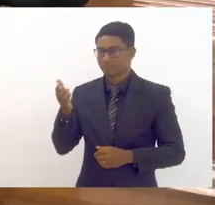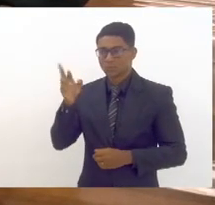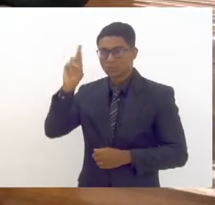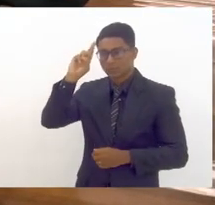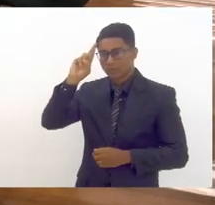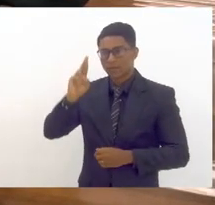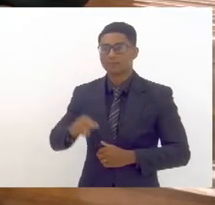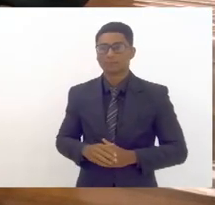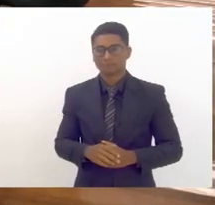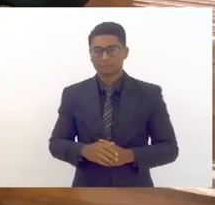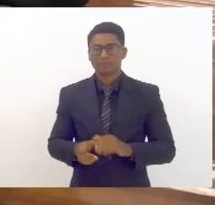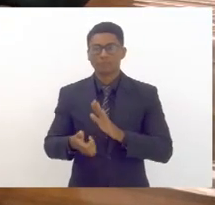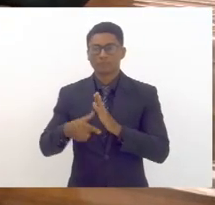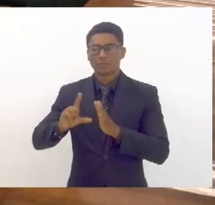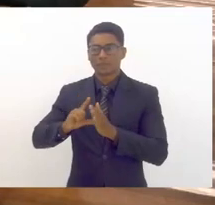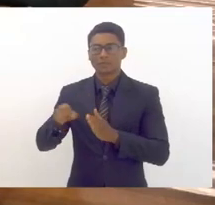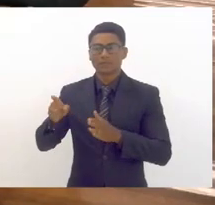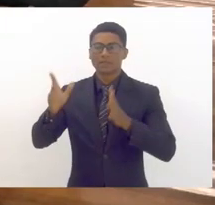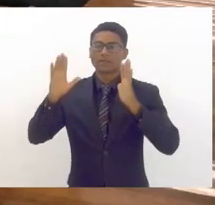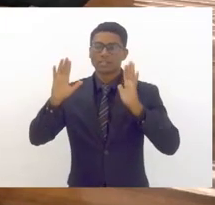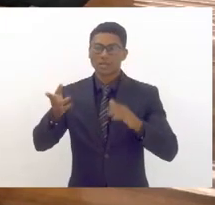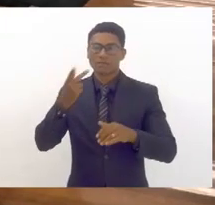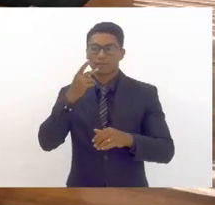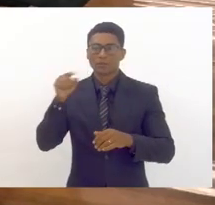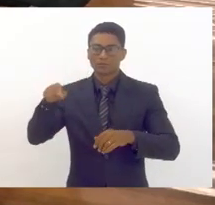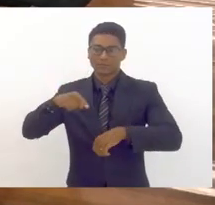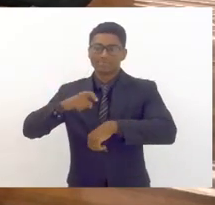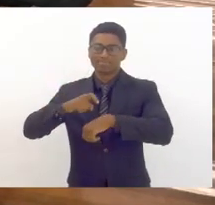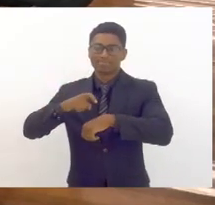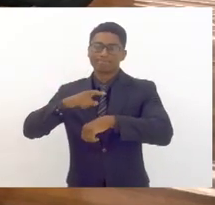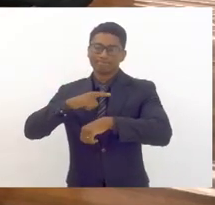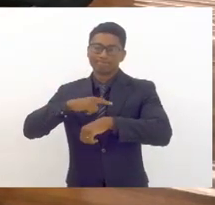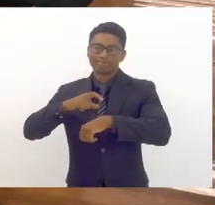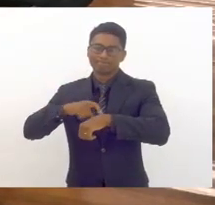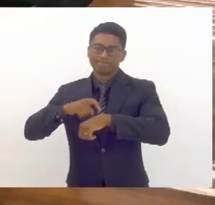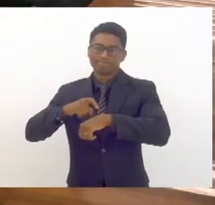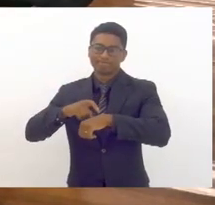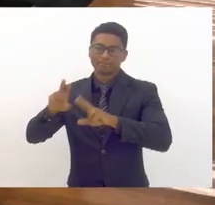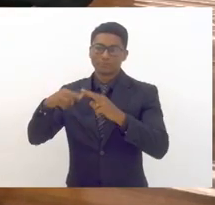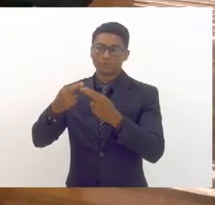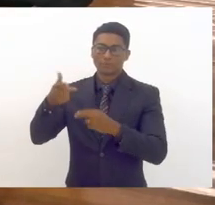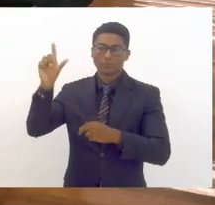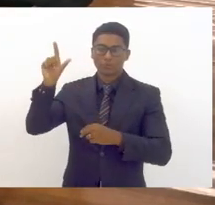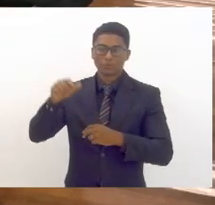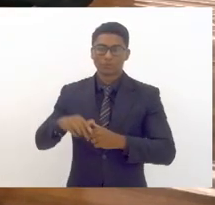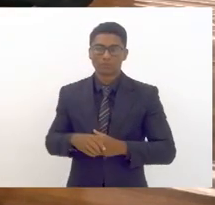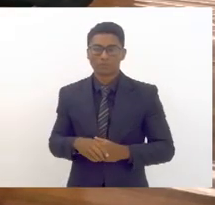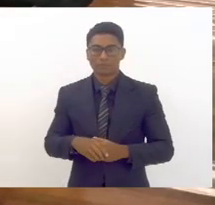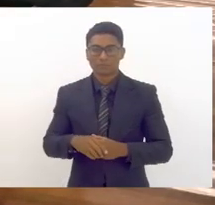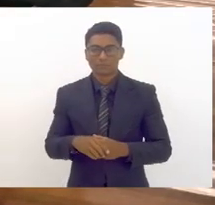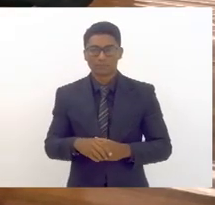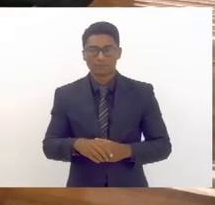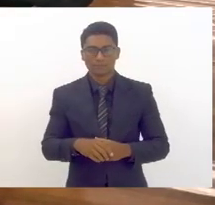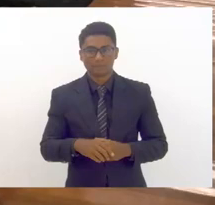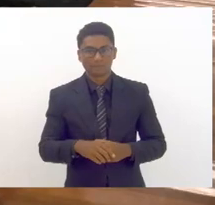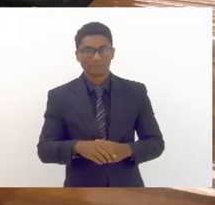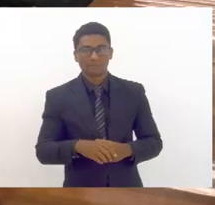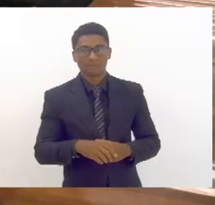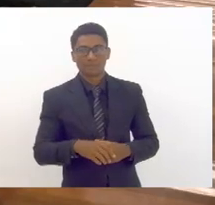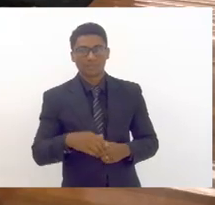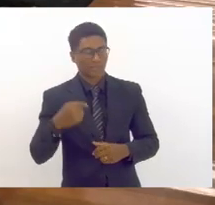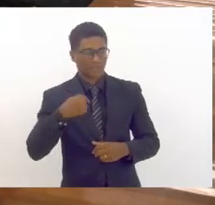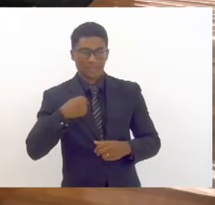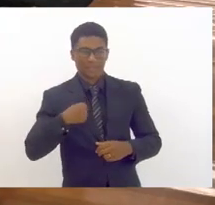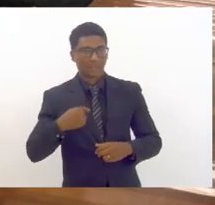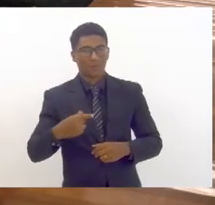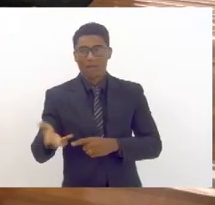havia comentado inicialmente que ele tinha um outro compromisso, não ia poder mas ficar para o encerramento. Não atendi nem o Washington. Eu?